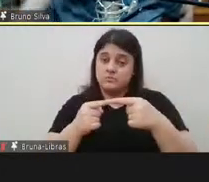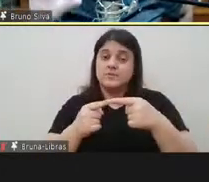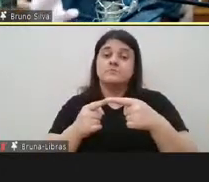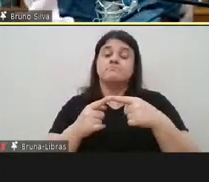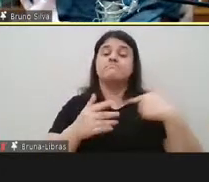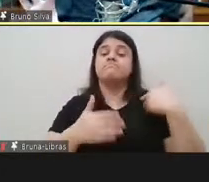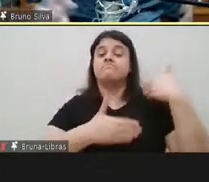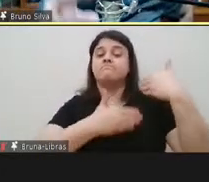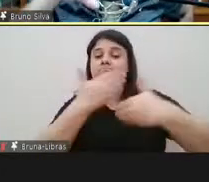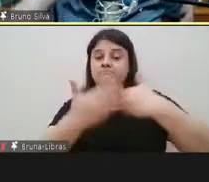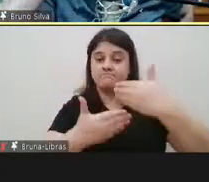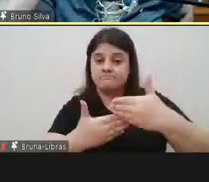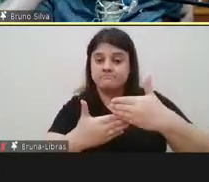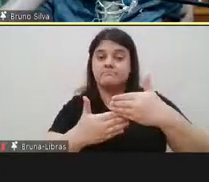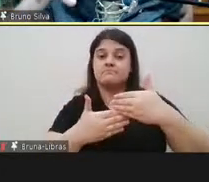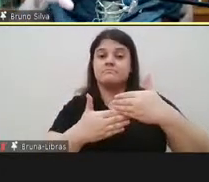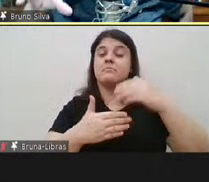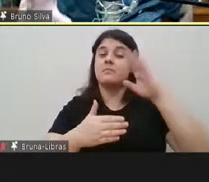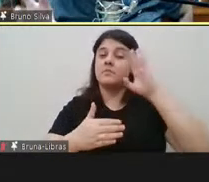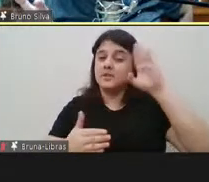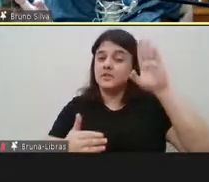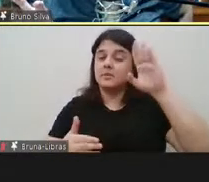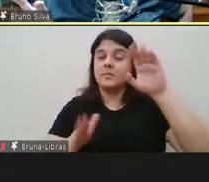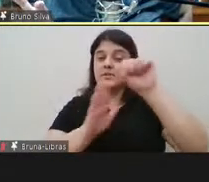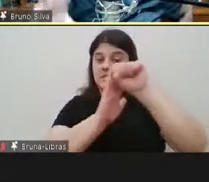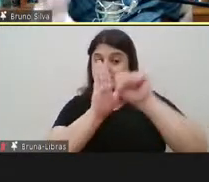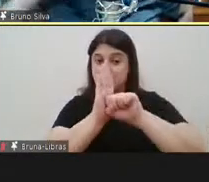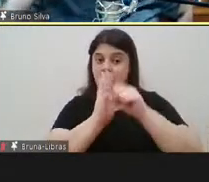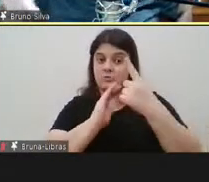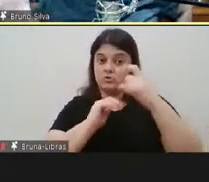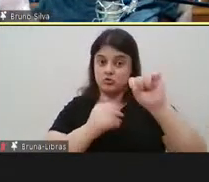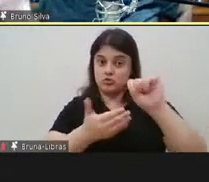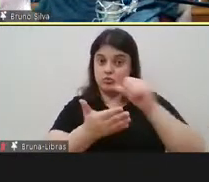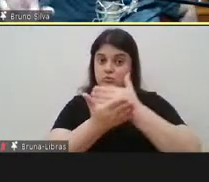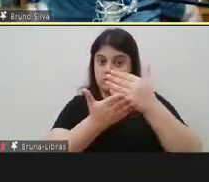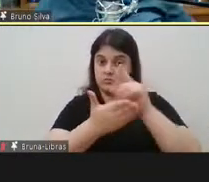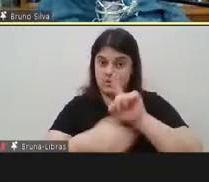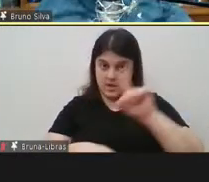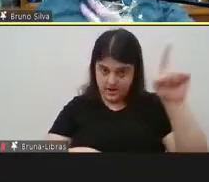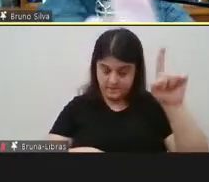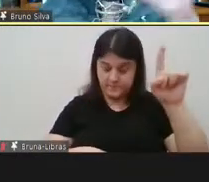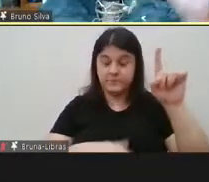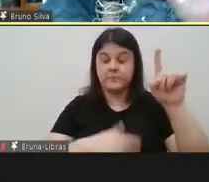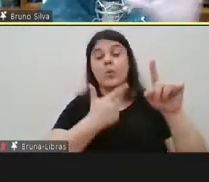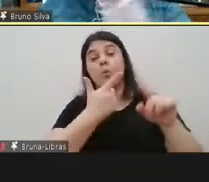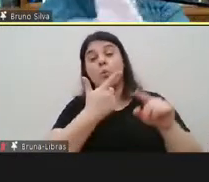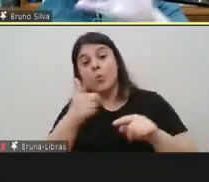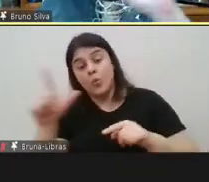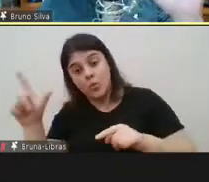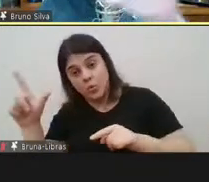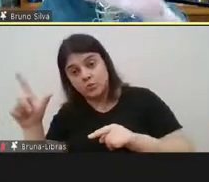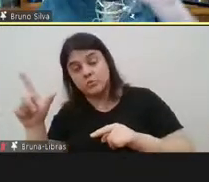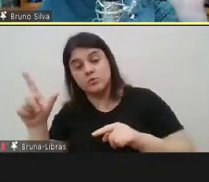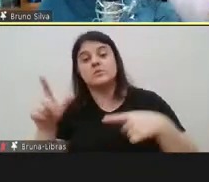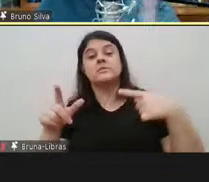estados modernos o parlamentarismo principalmente ali a partir do século 18 Isso numa ponta não outra ponta o que que nós vamos ter no